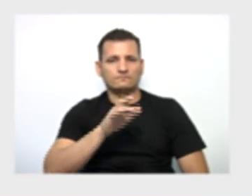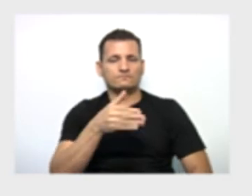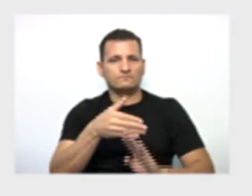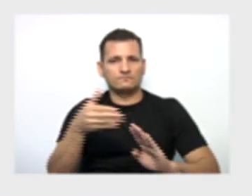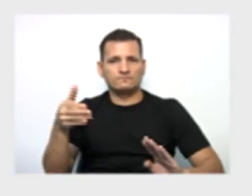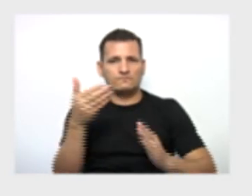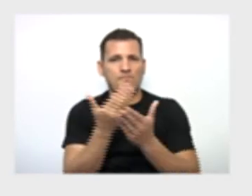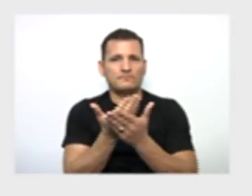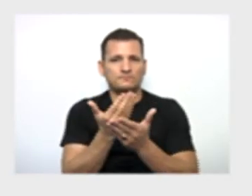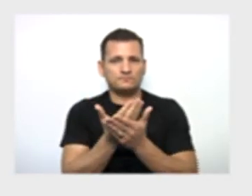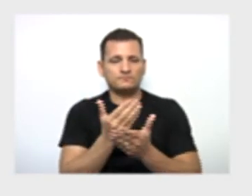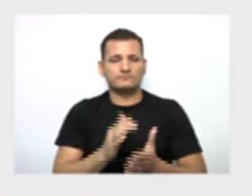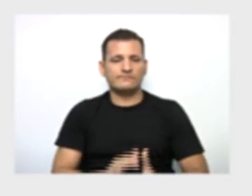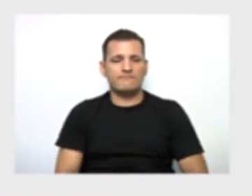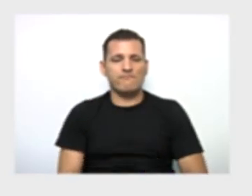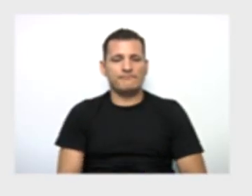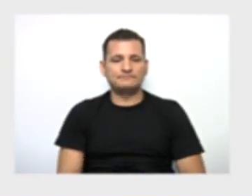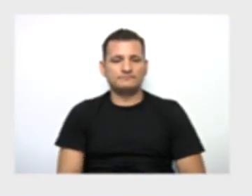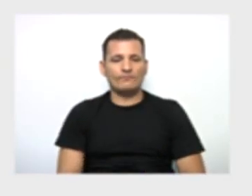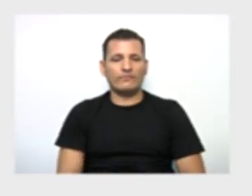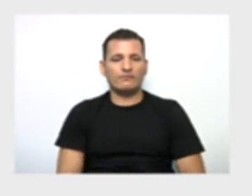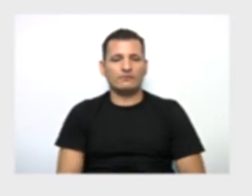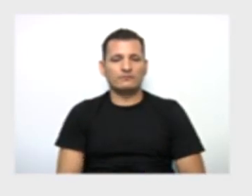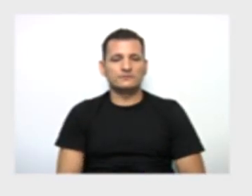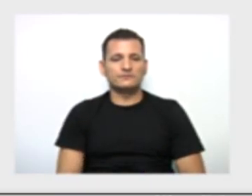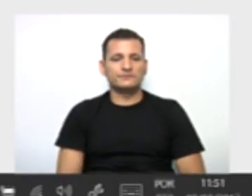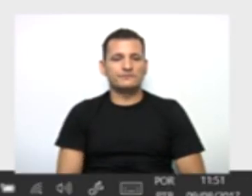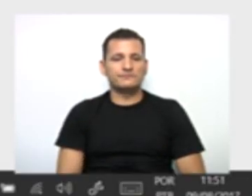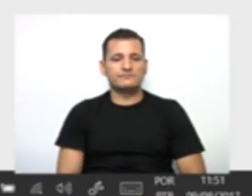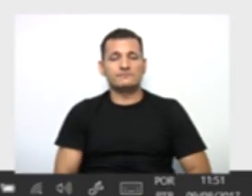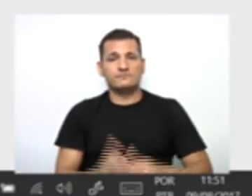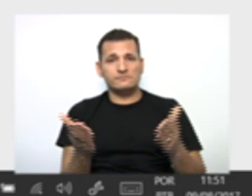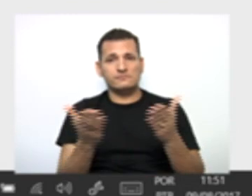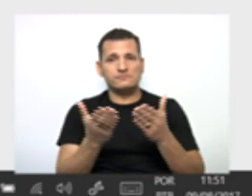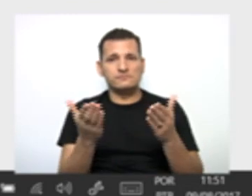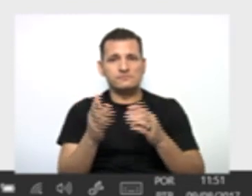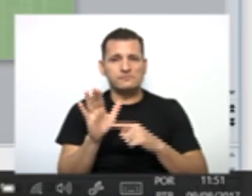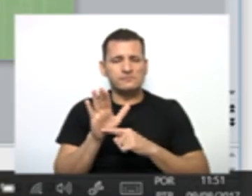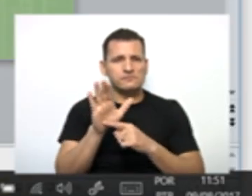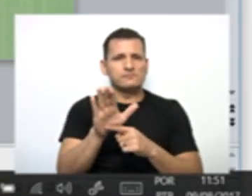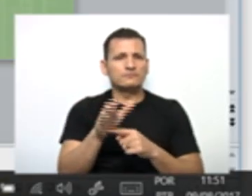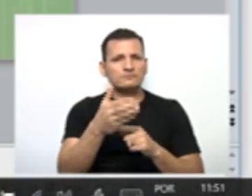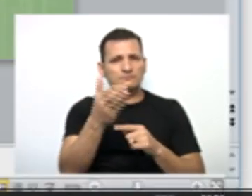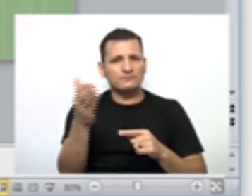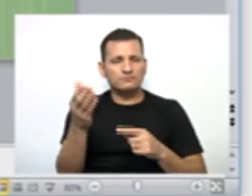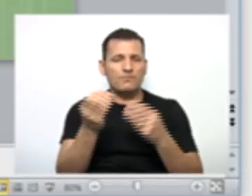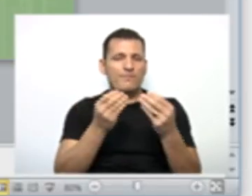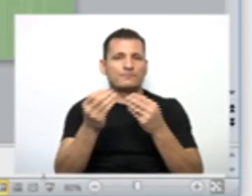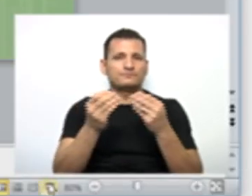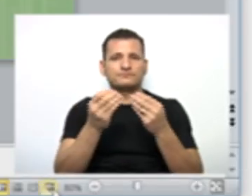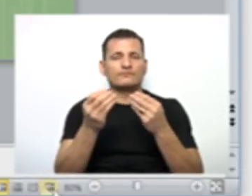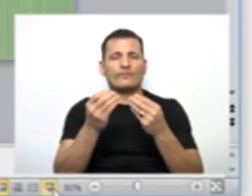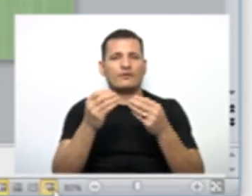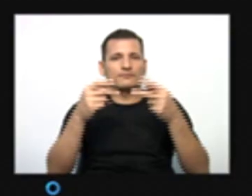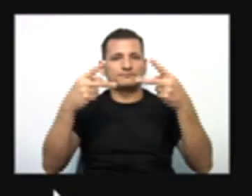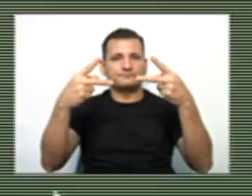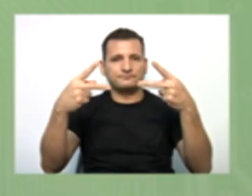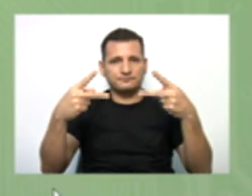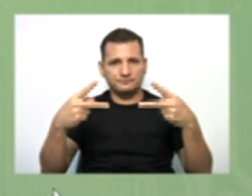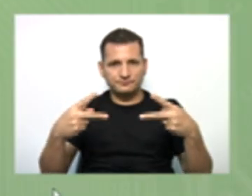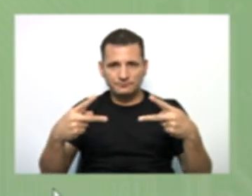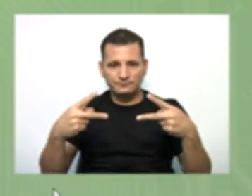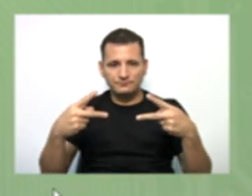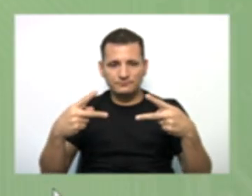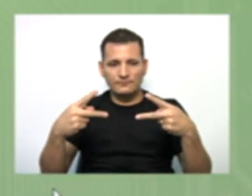certo? Agora, eu vou mostrar para vocês o que é a tag em linha. Nós vimos a tag